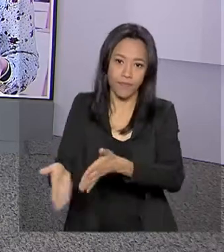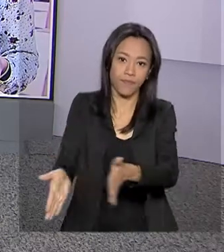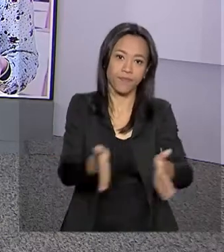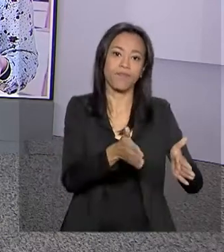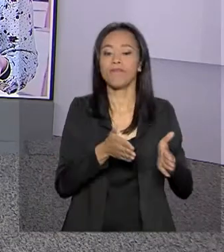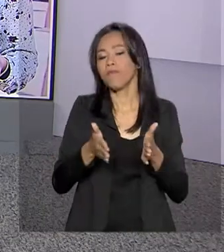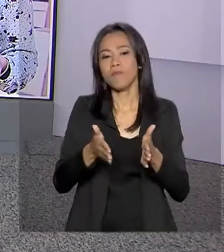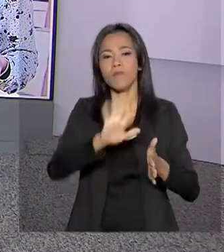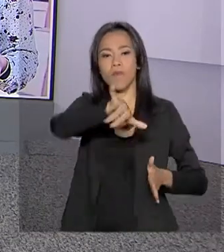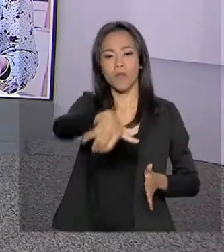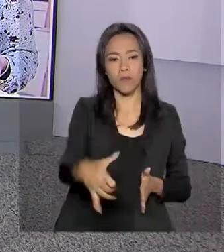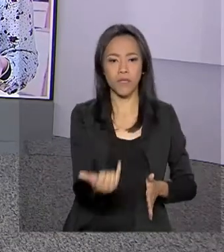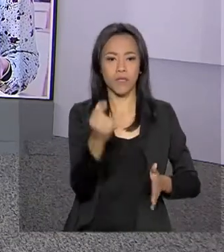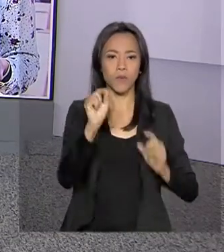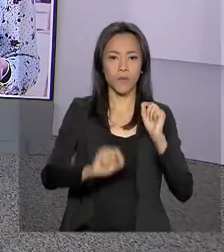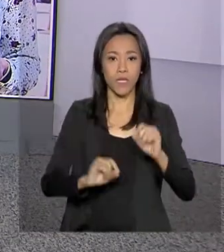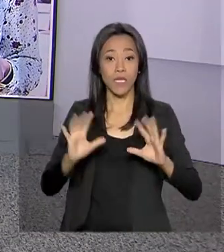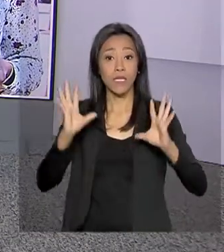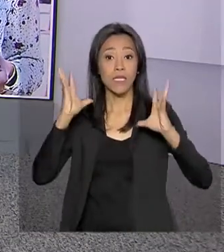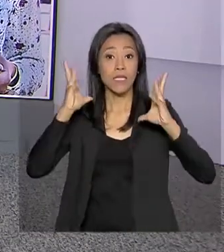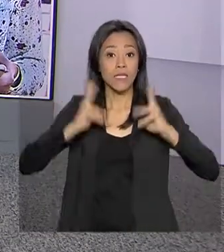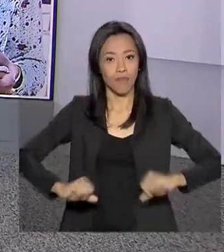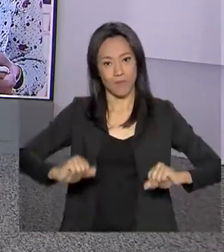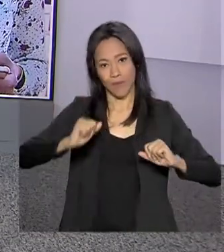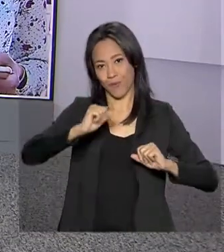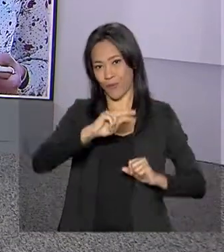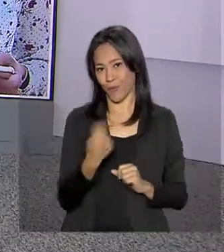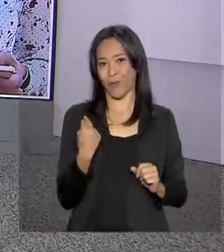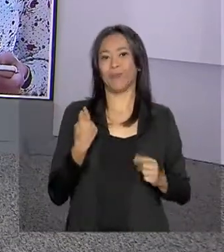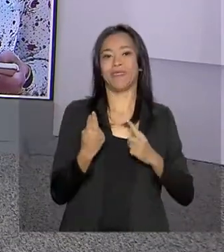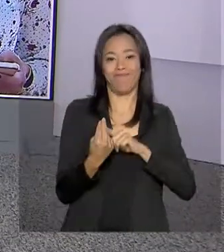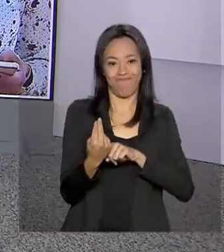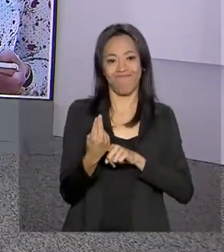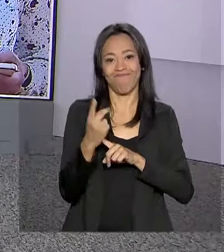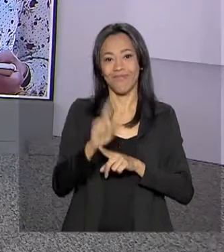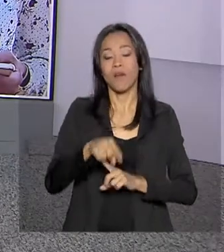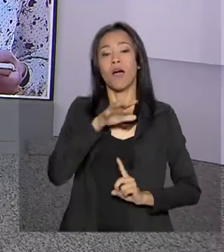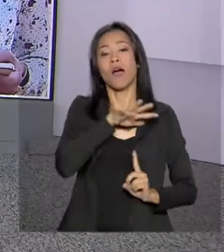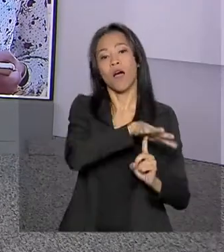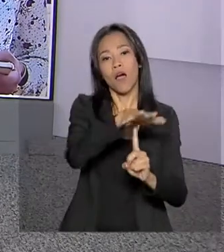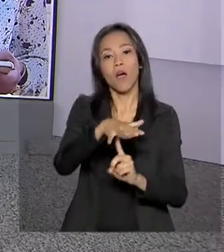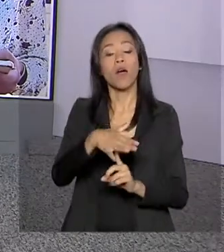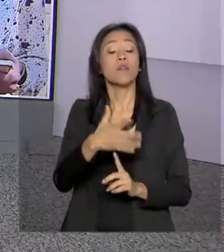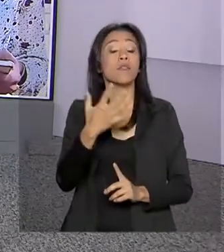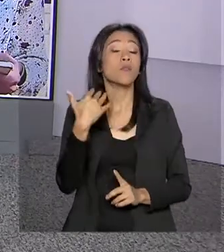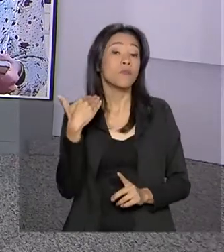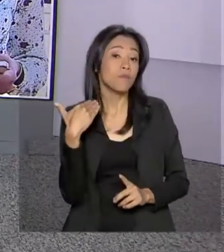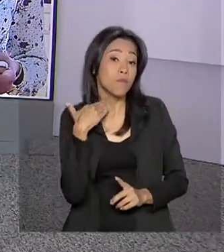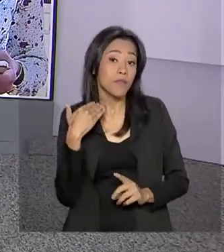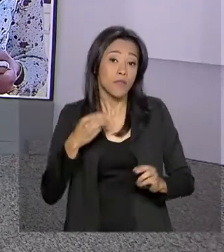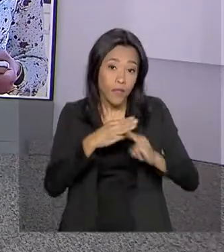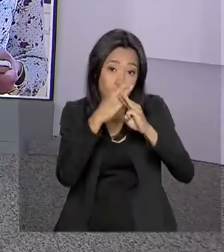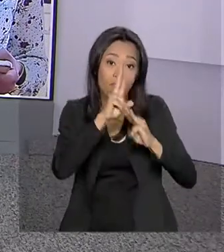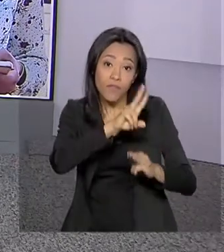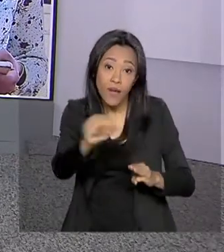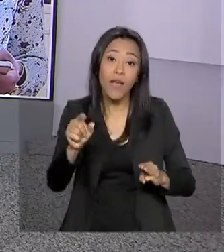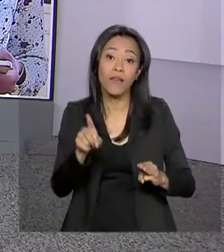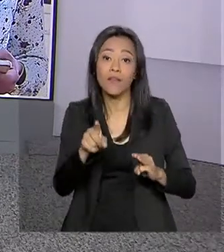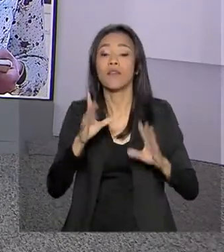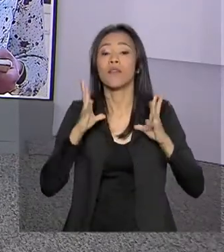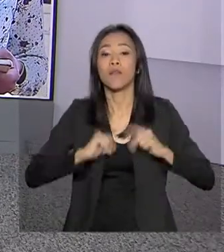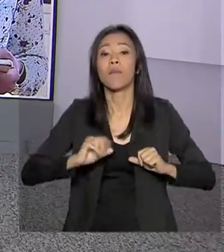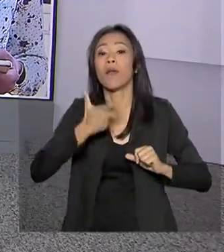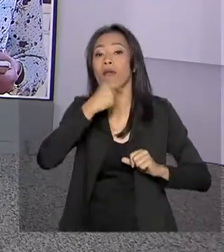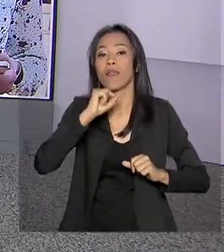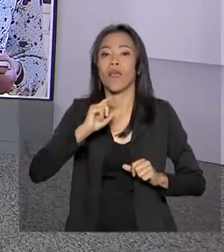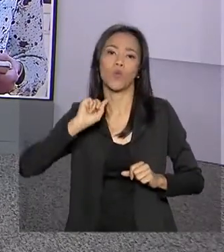oportunidade para limpar o nome mutirão de renegociação da caixa vai oferecer condições especiais para quem tem dívidas vencidas há mais de um ano